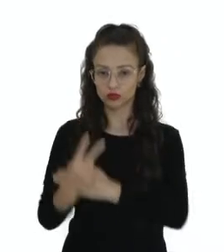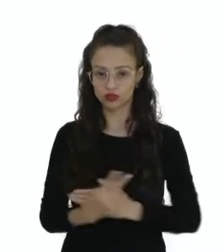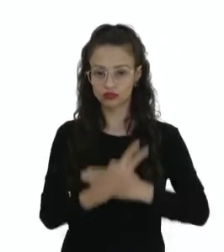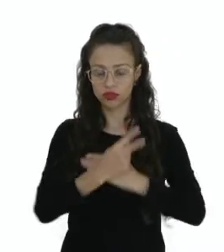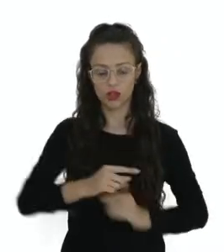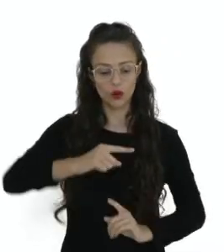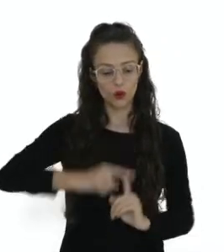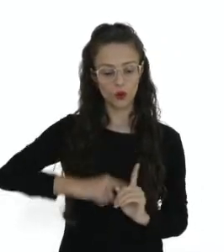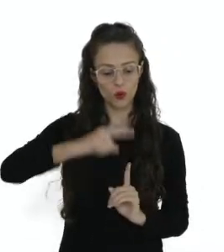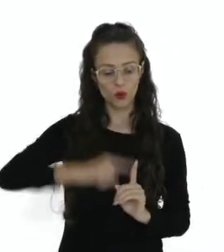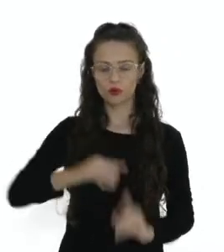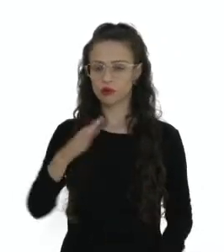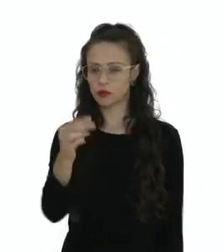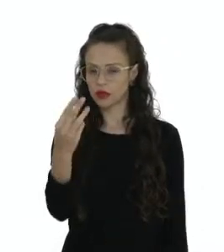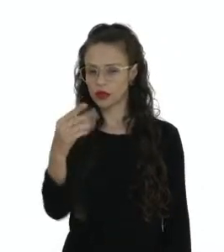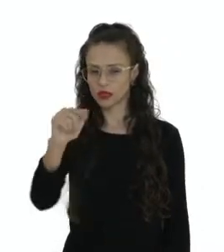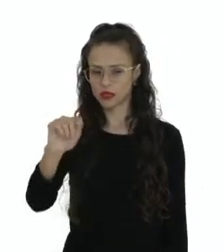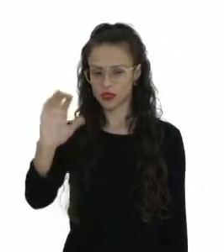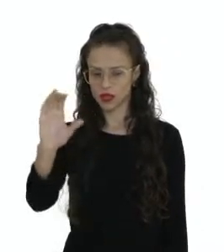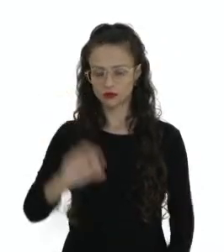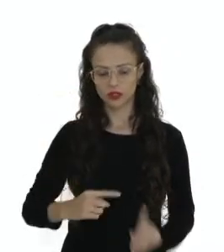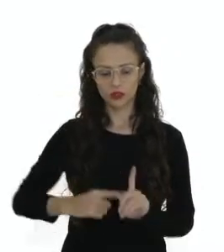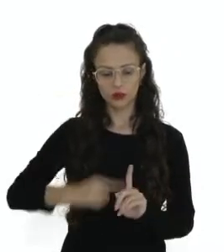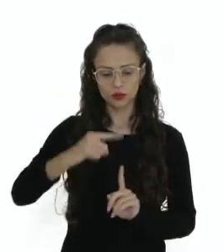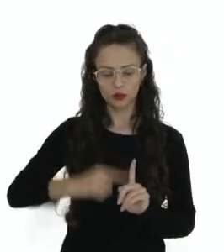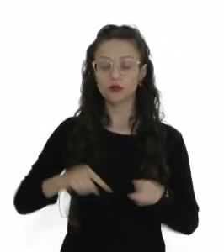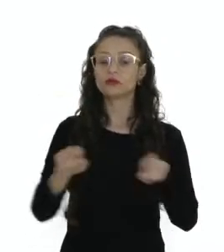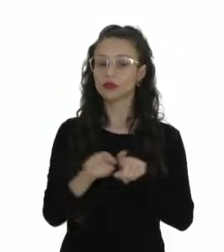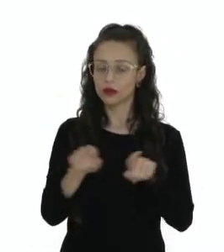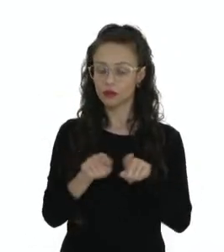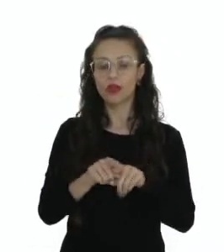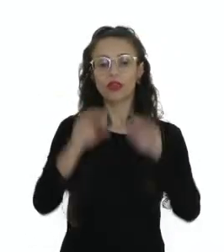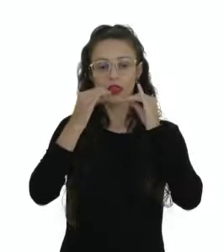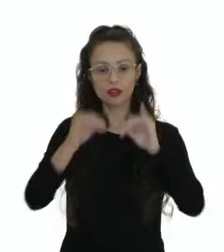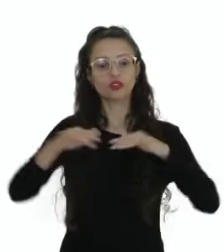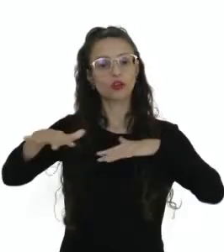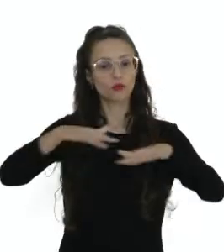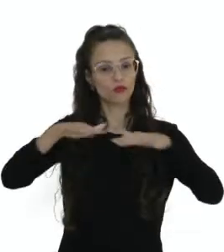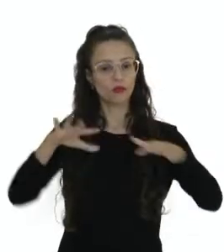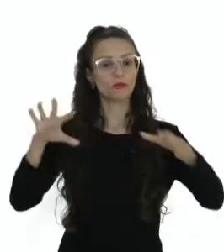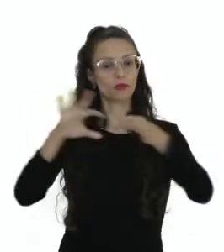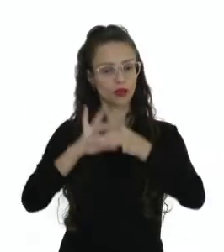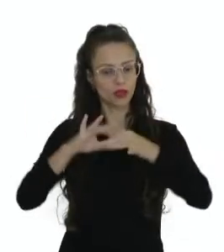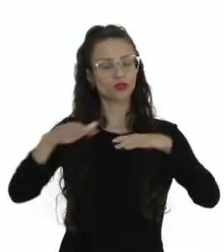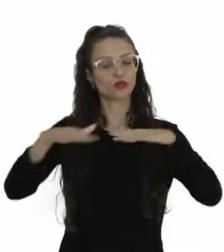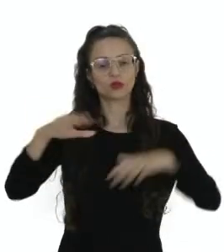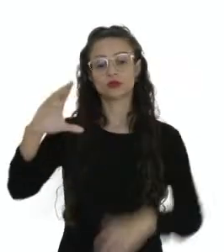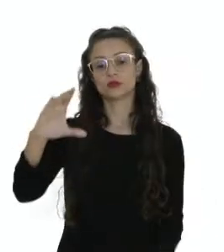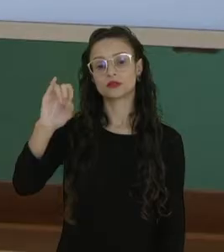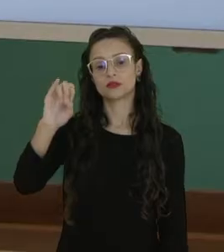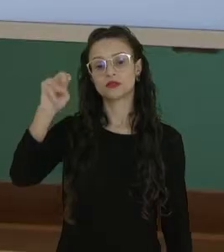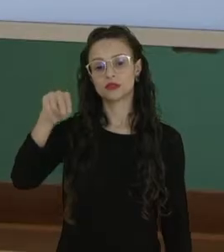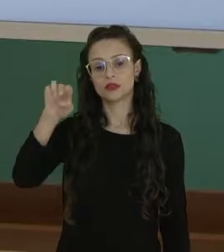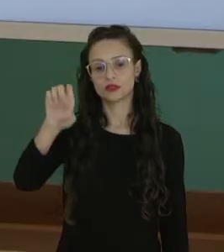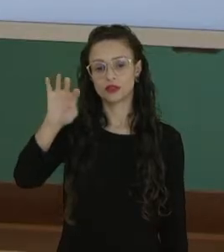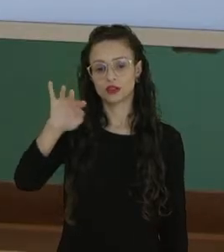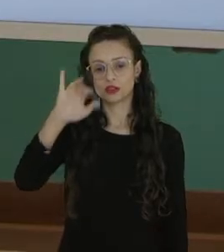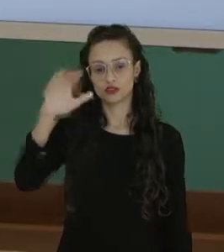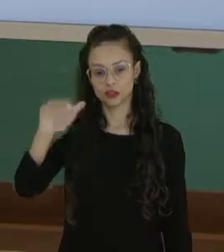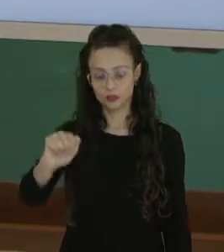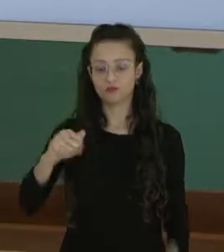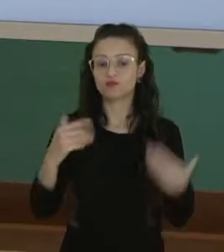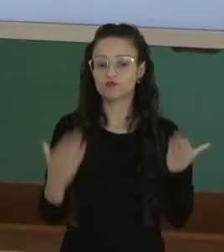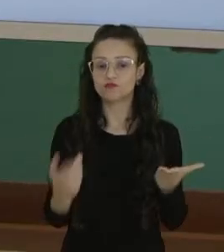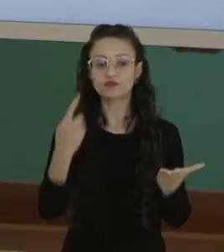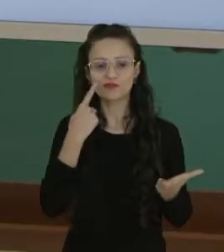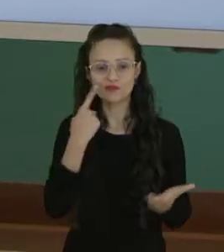de aproximadamente 37 graus Celsius, e energia cinética, que seria a energia associada ao movimento do corpo. Então vejam, né? A história